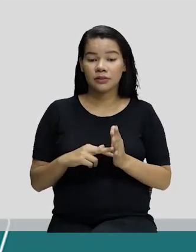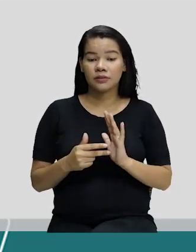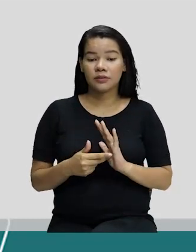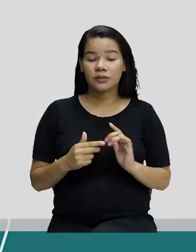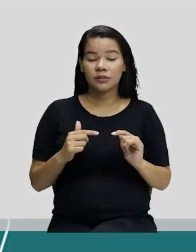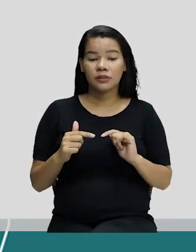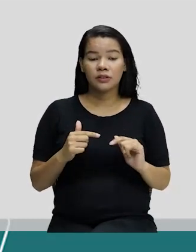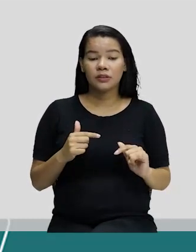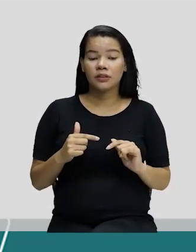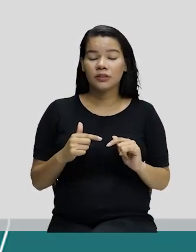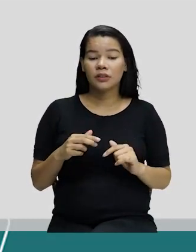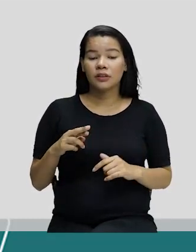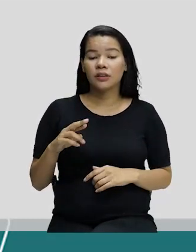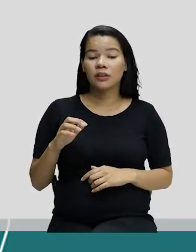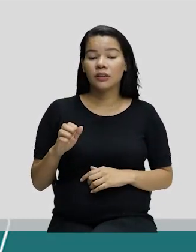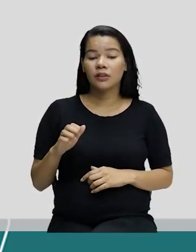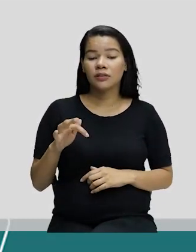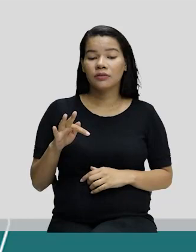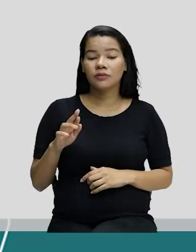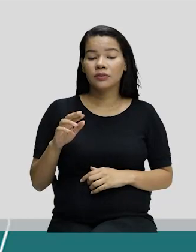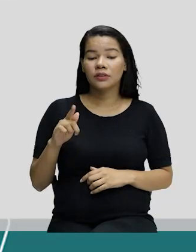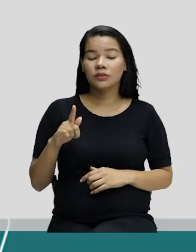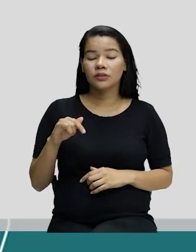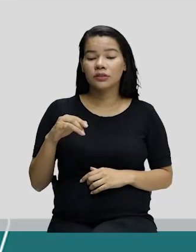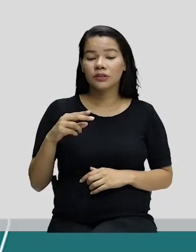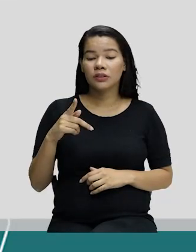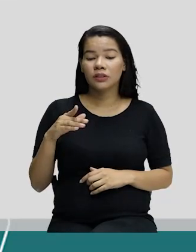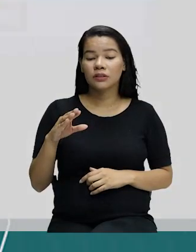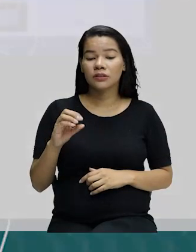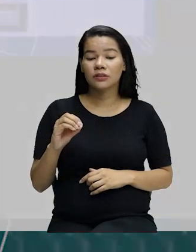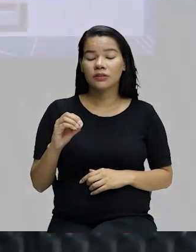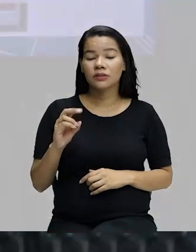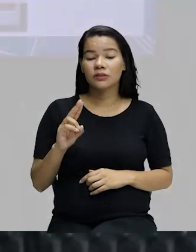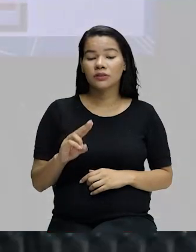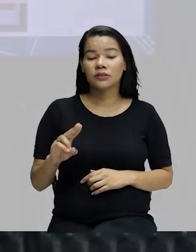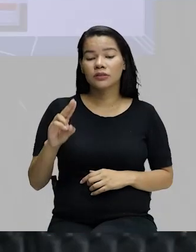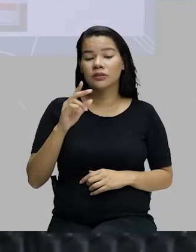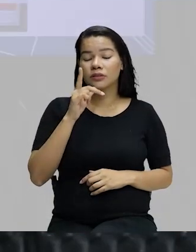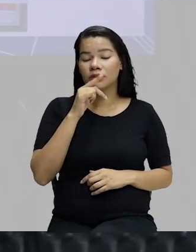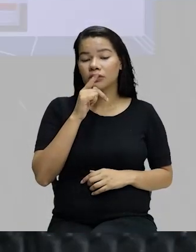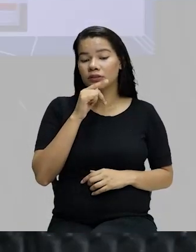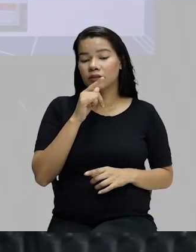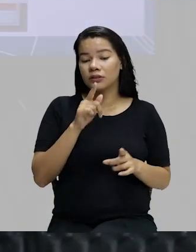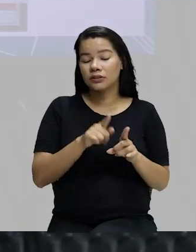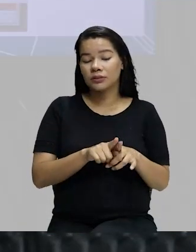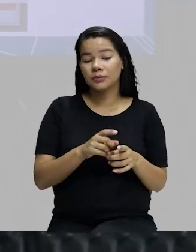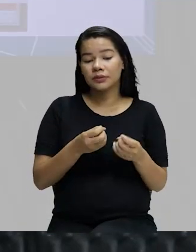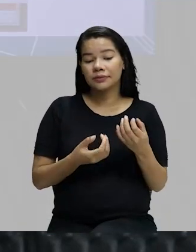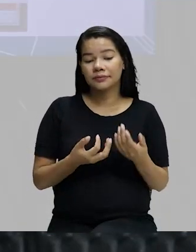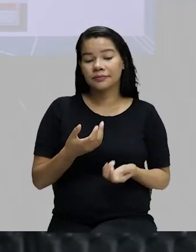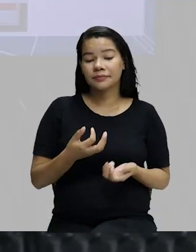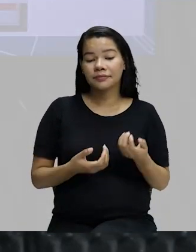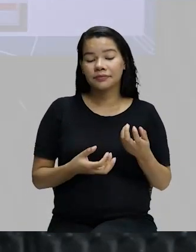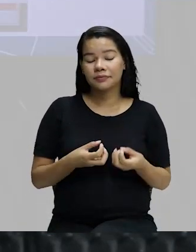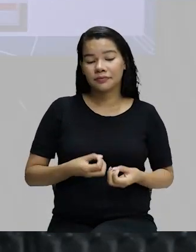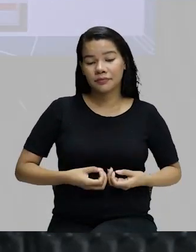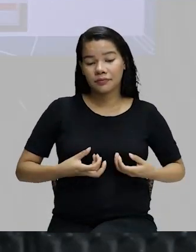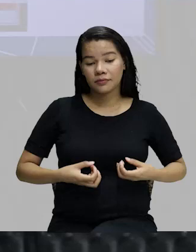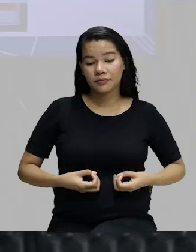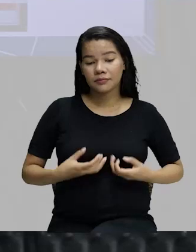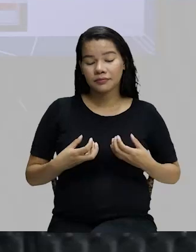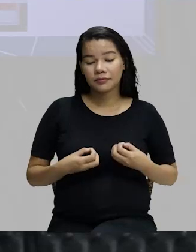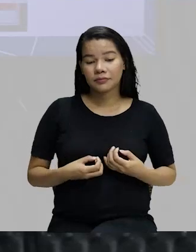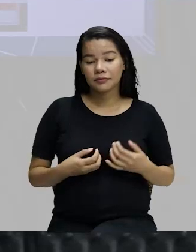do reator, utilizando a água e também, né, o aquecimento para poder gerar a eletricidade,